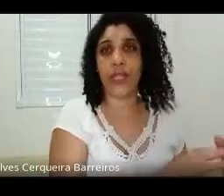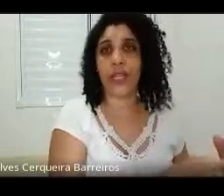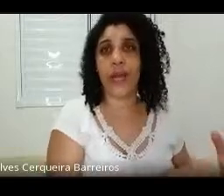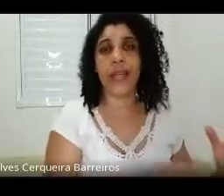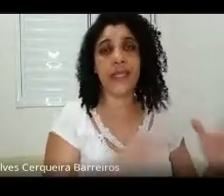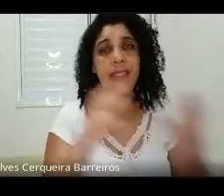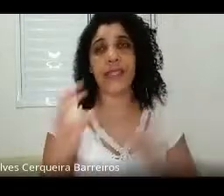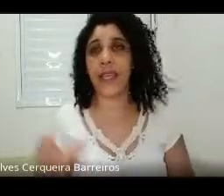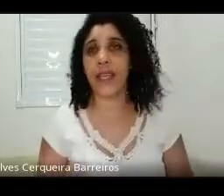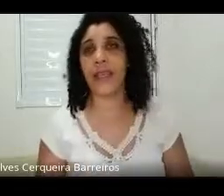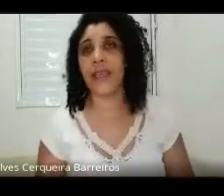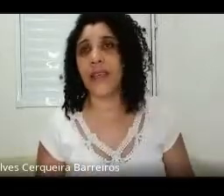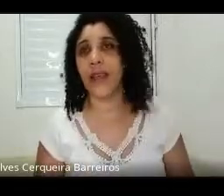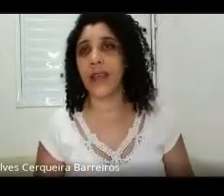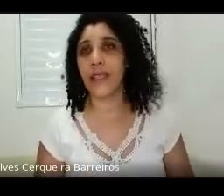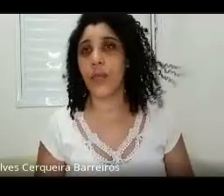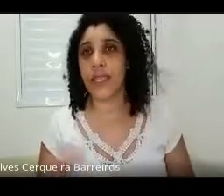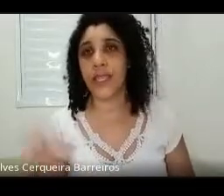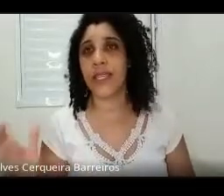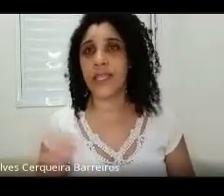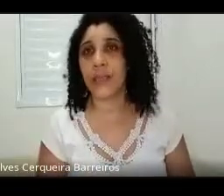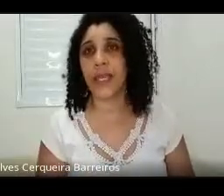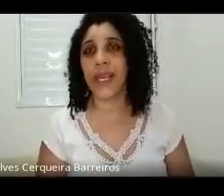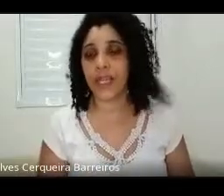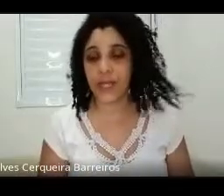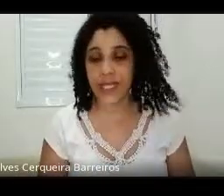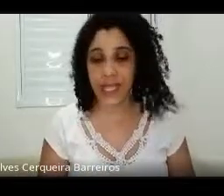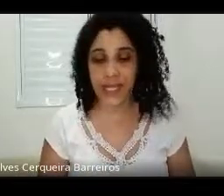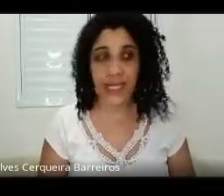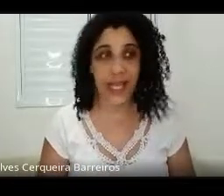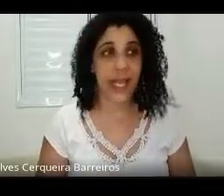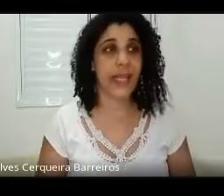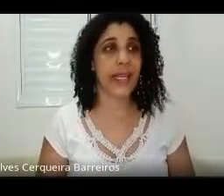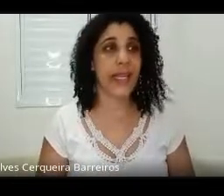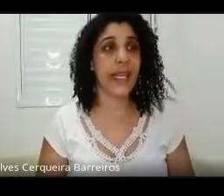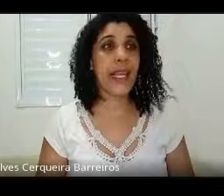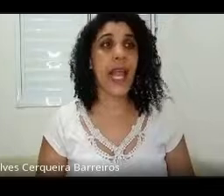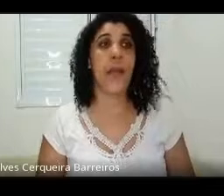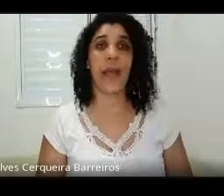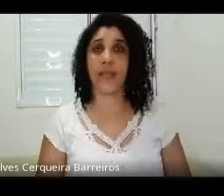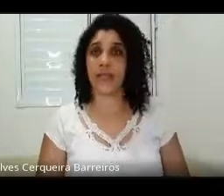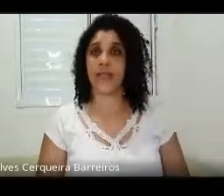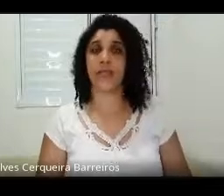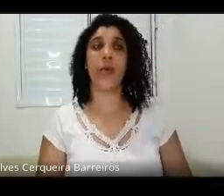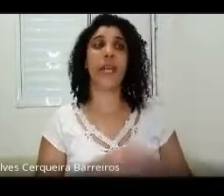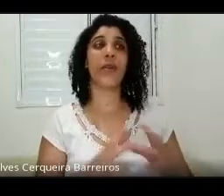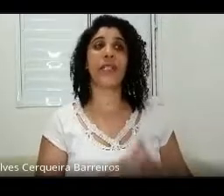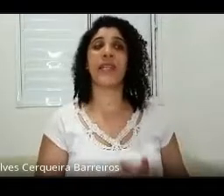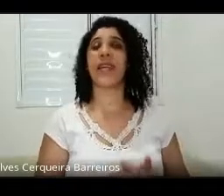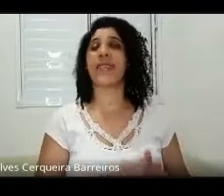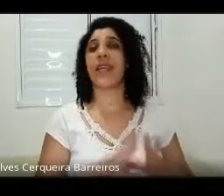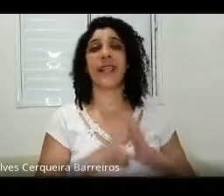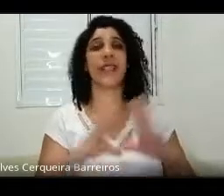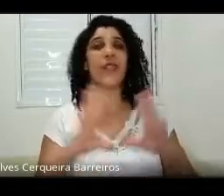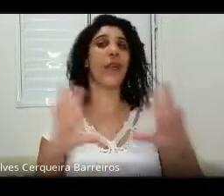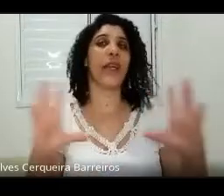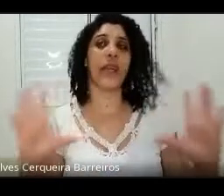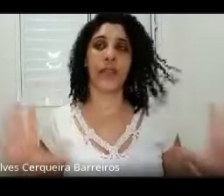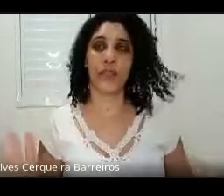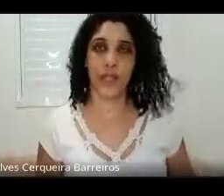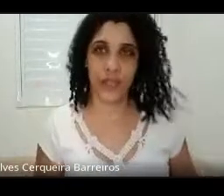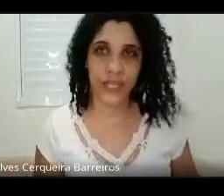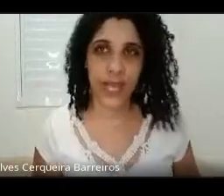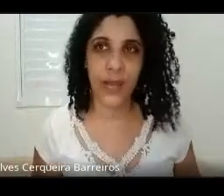língua oral daquele país e pode ser que tenha também a língua de sinais daquele país. Então, a língua de sinais, ela não